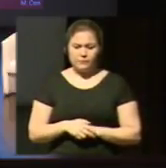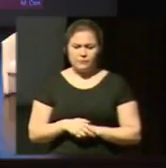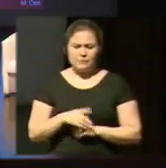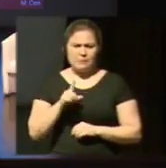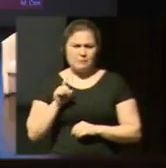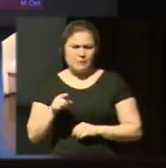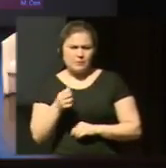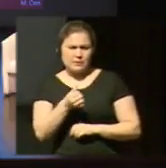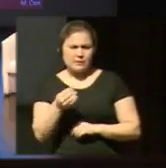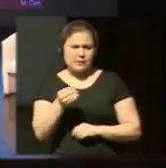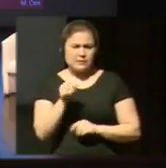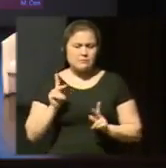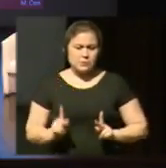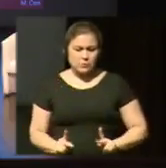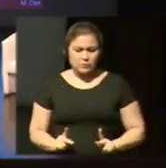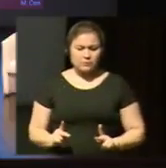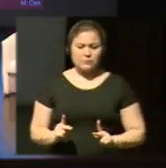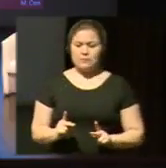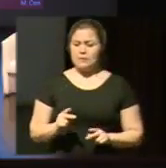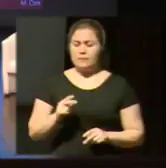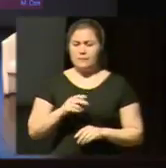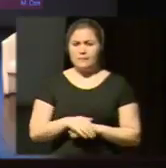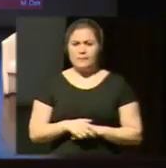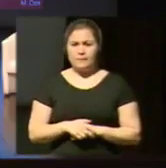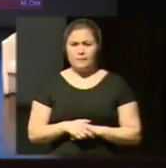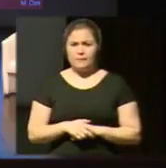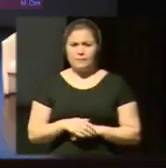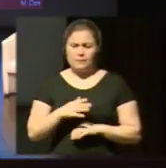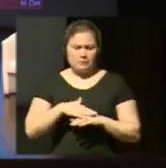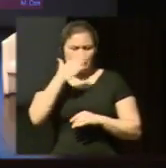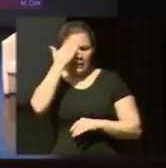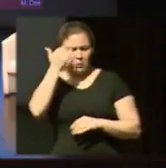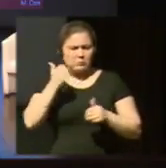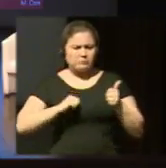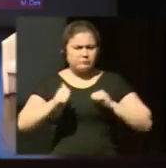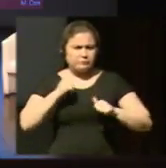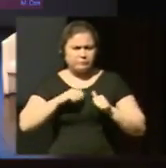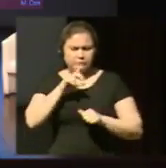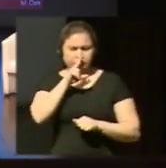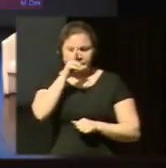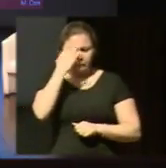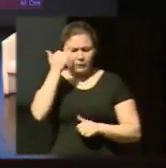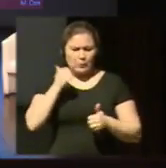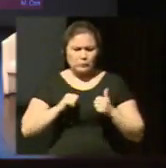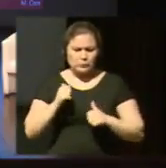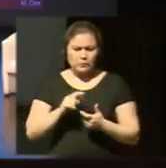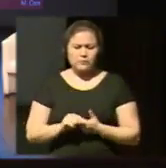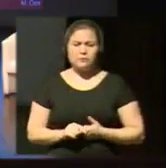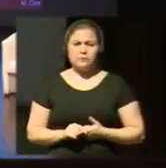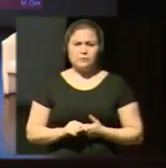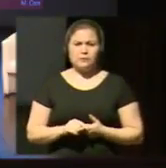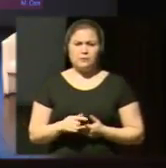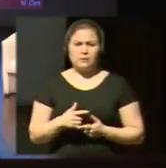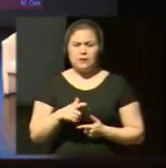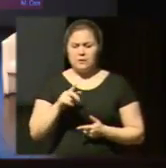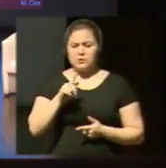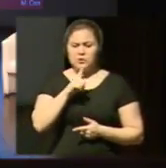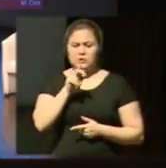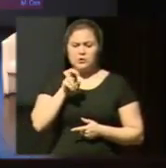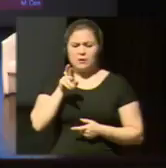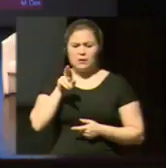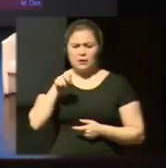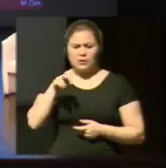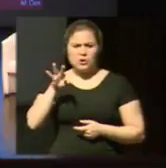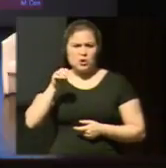1.600 pessoas que cabem ali. Mário Adorf, ator famoso, Frau Lea, uma gerontóloga,